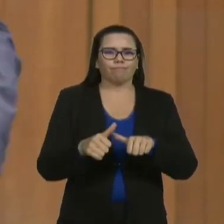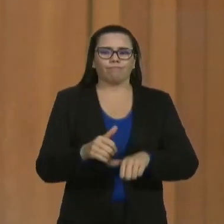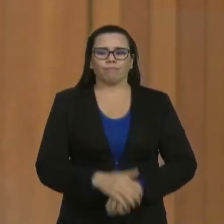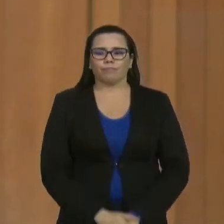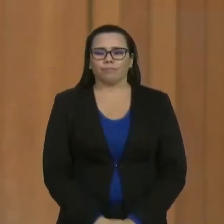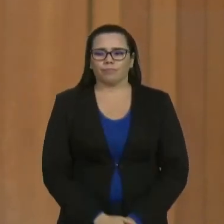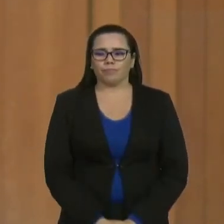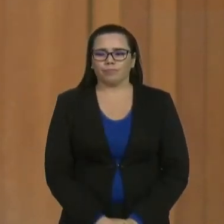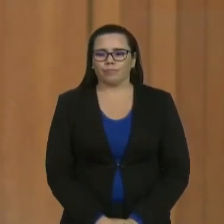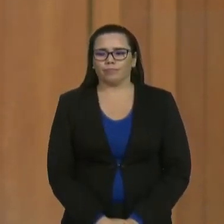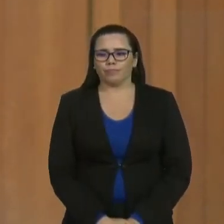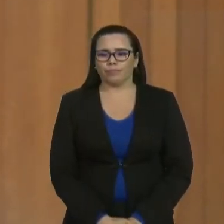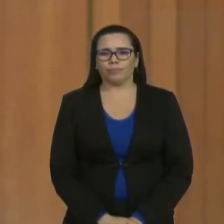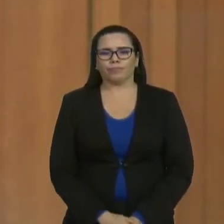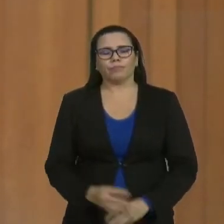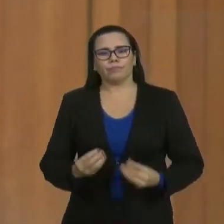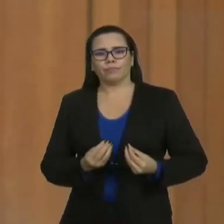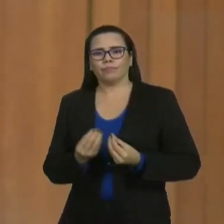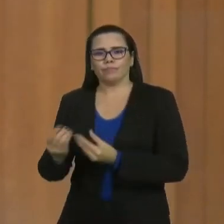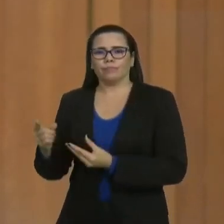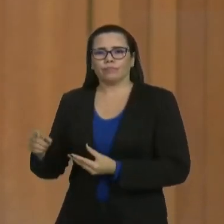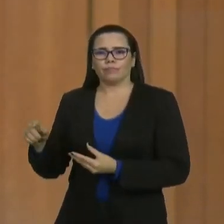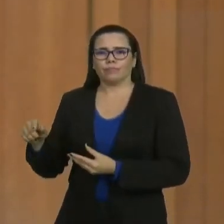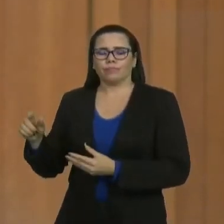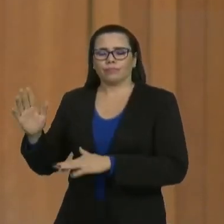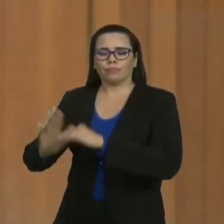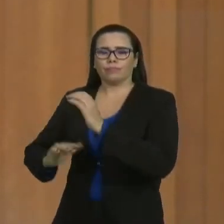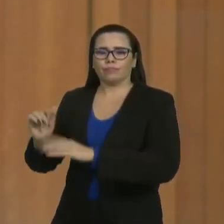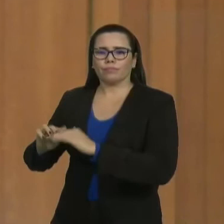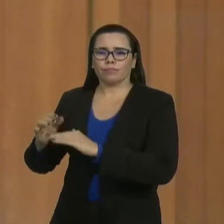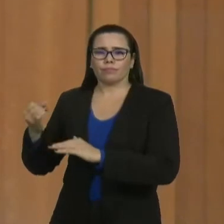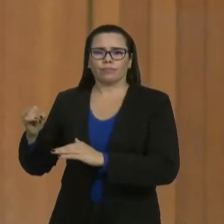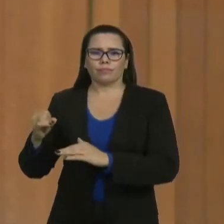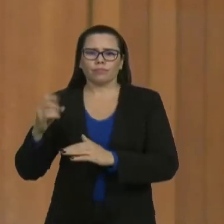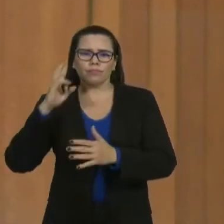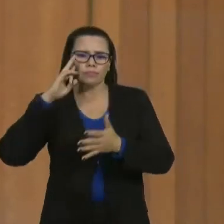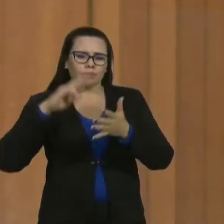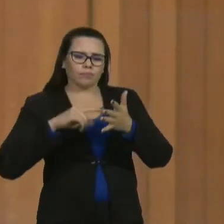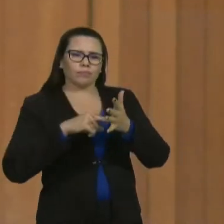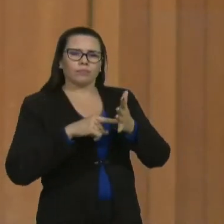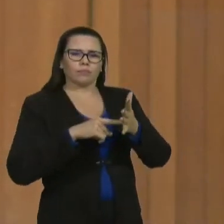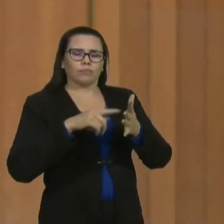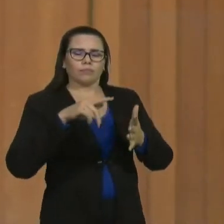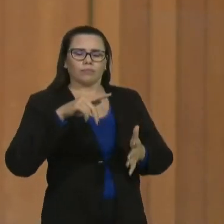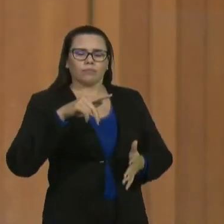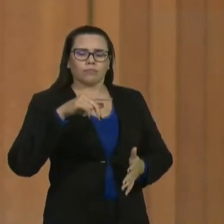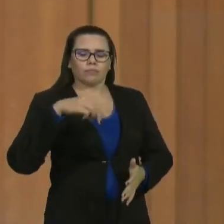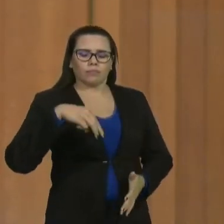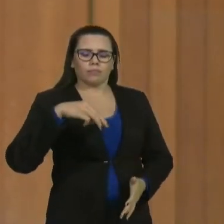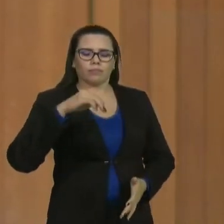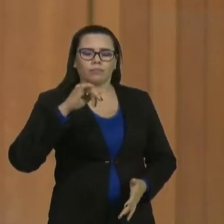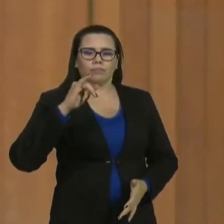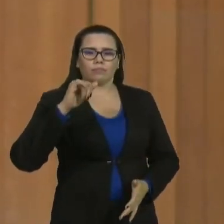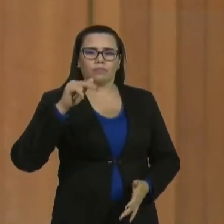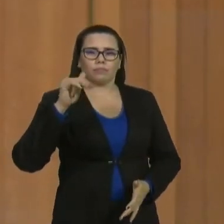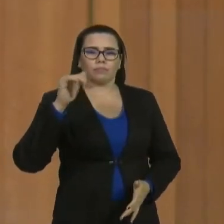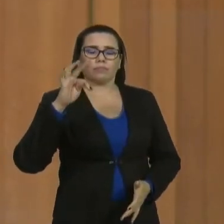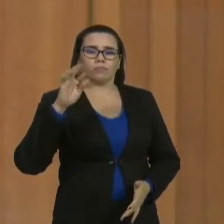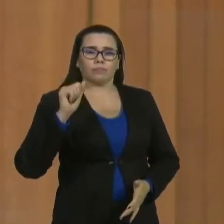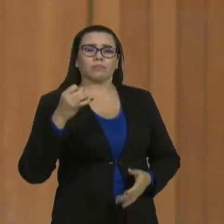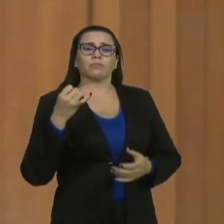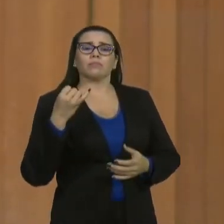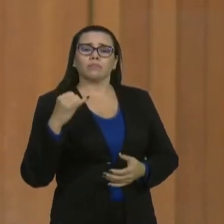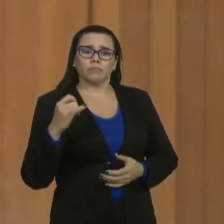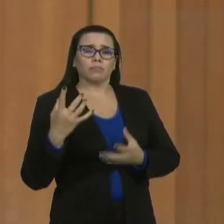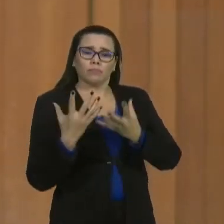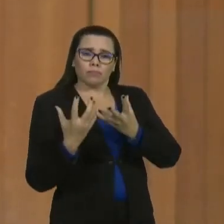toda a categoria, e se assim a categoria concordar, possa ser aprovado. Se não, eu acredito que após esse diálogo